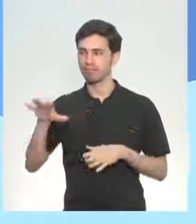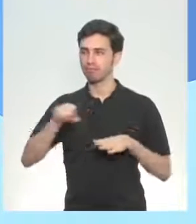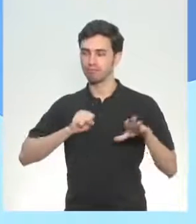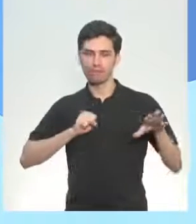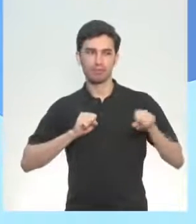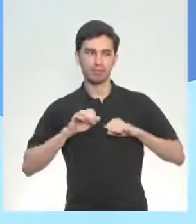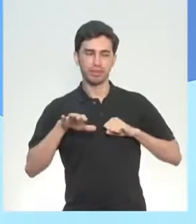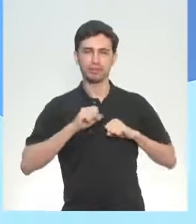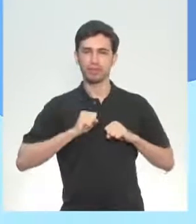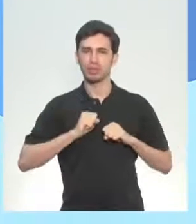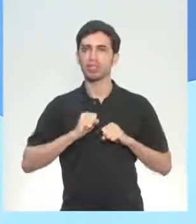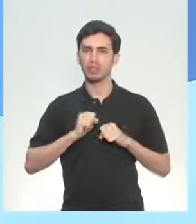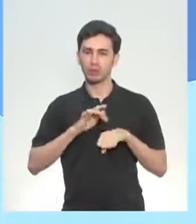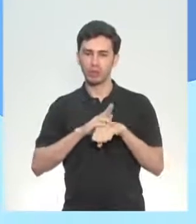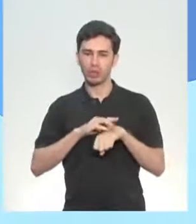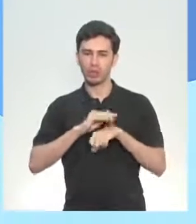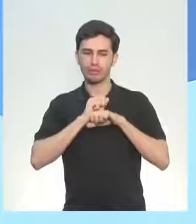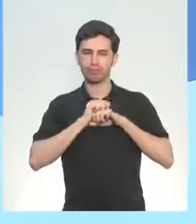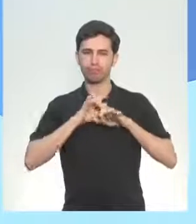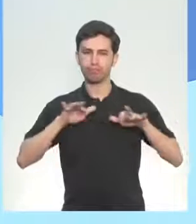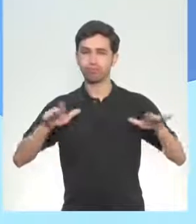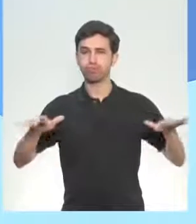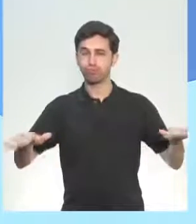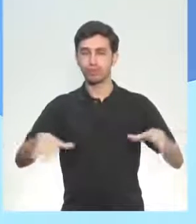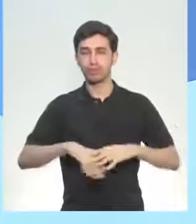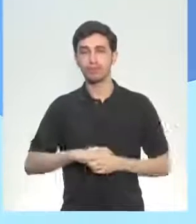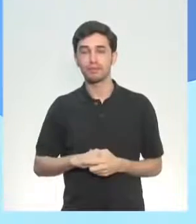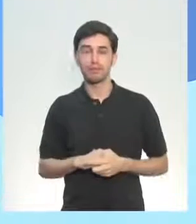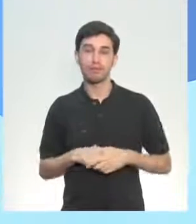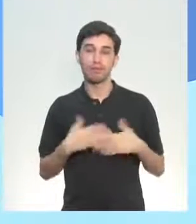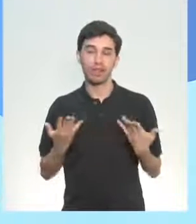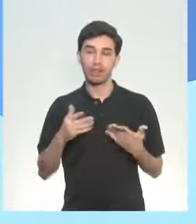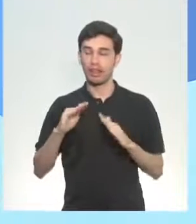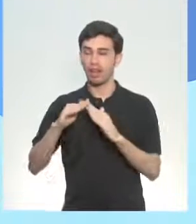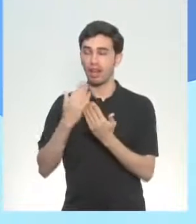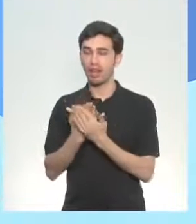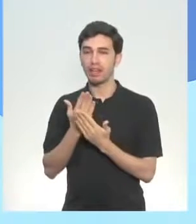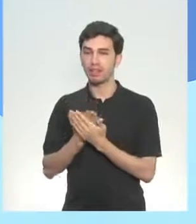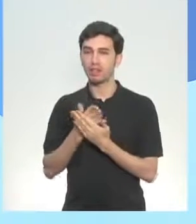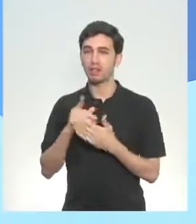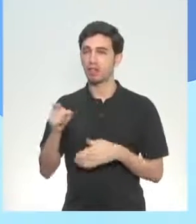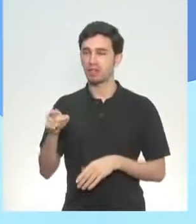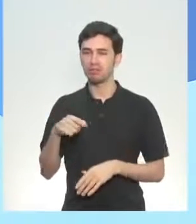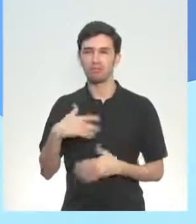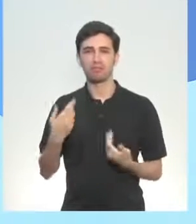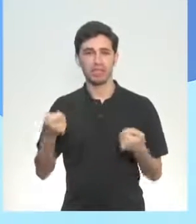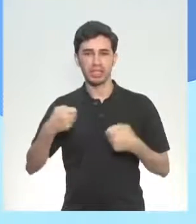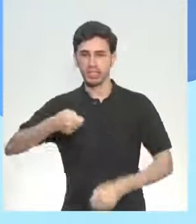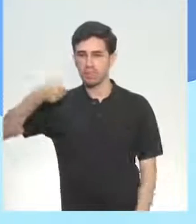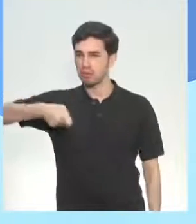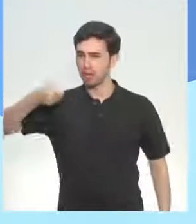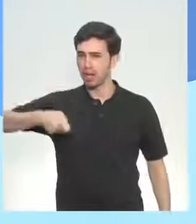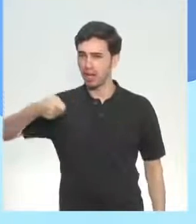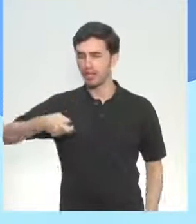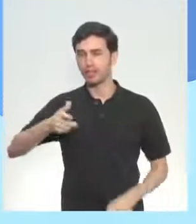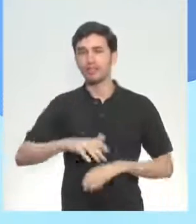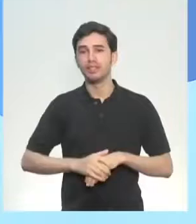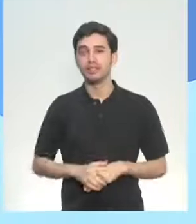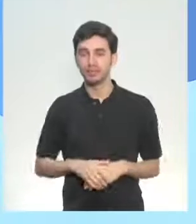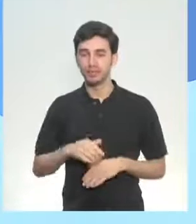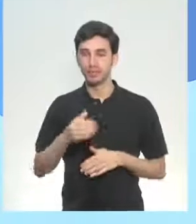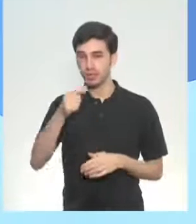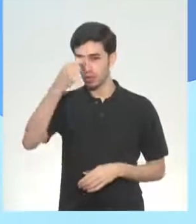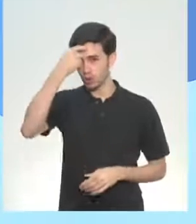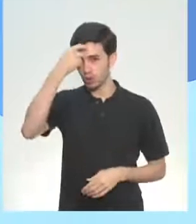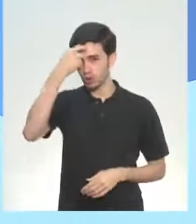todo lado da quebrada. E a escola não faz mais que a obrigação, quanto à